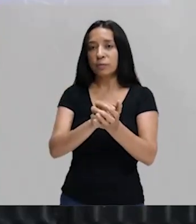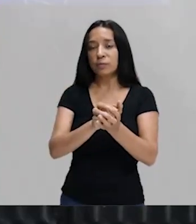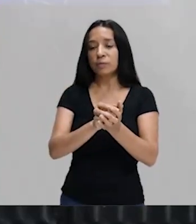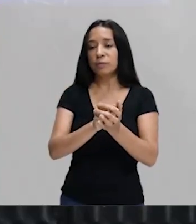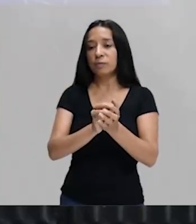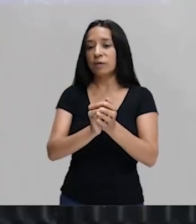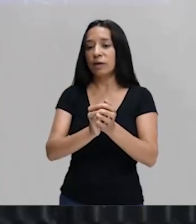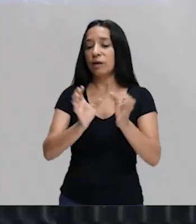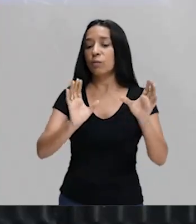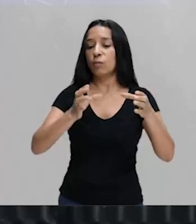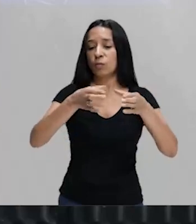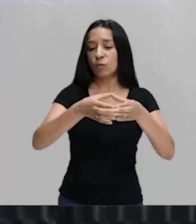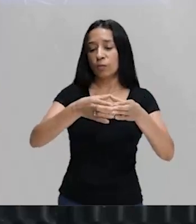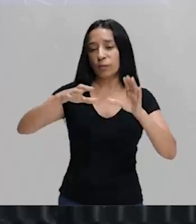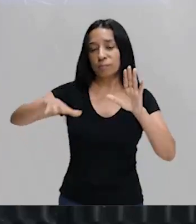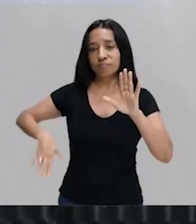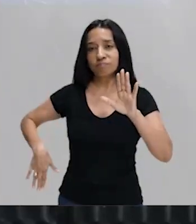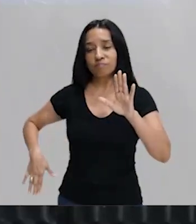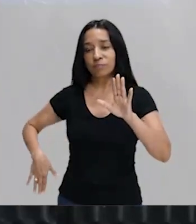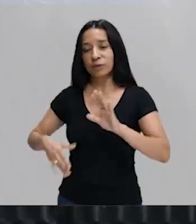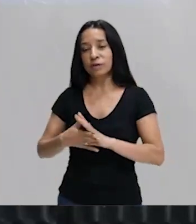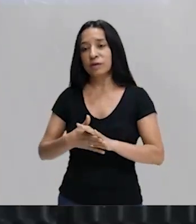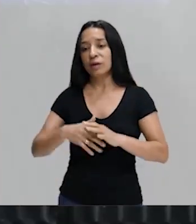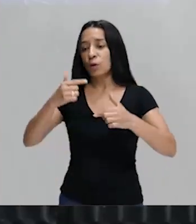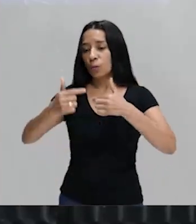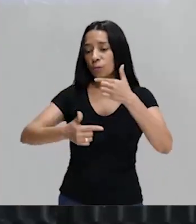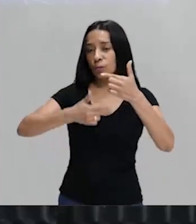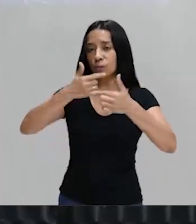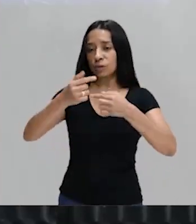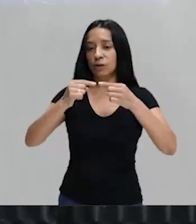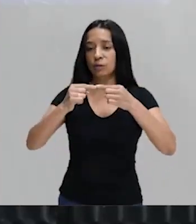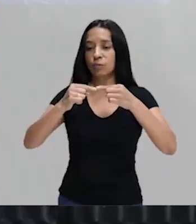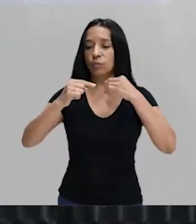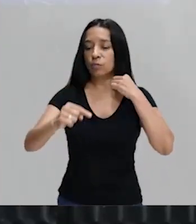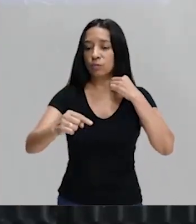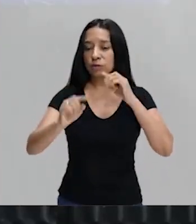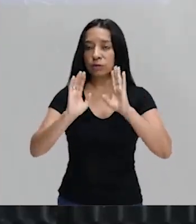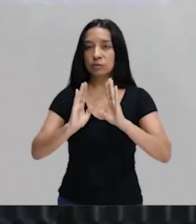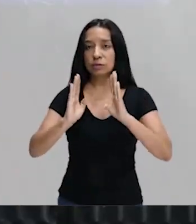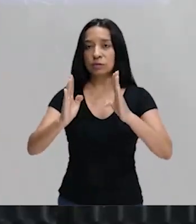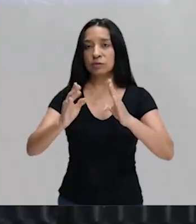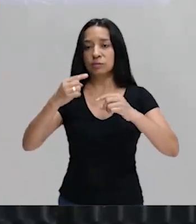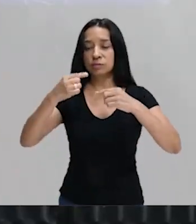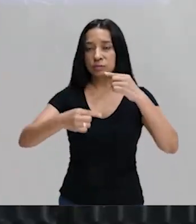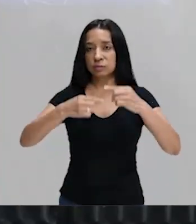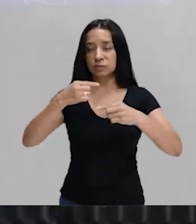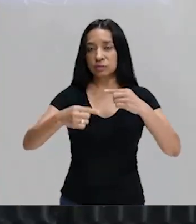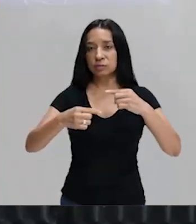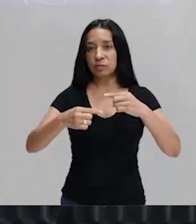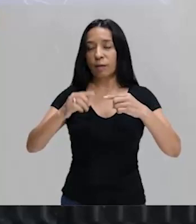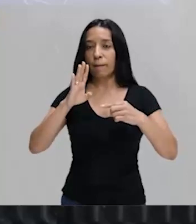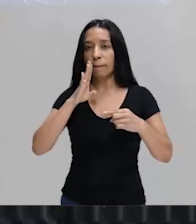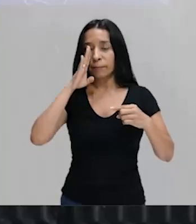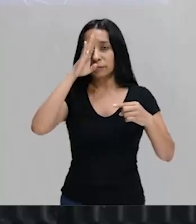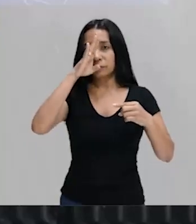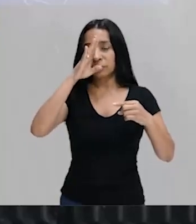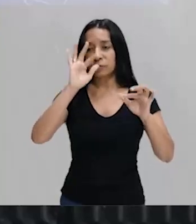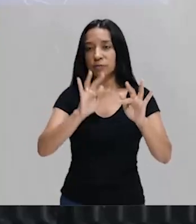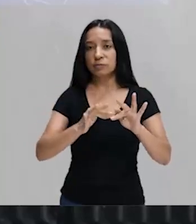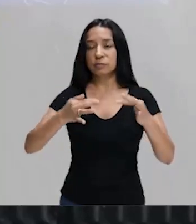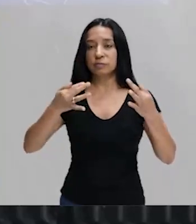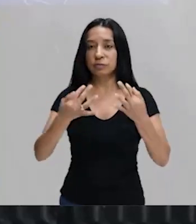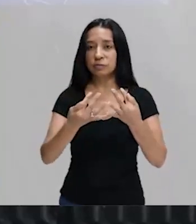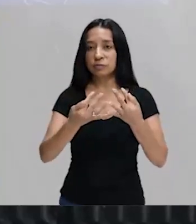Praia. Os liberais que lutaram contra o centralismo político, principalmente de